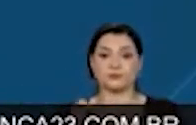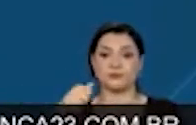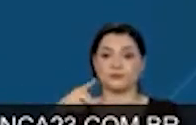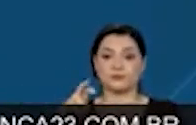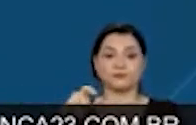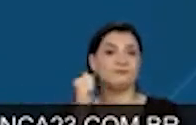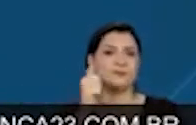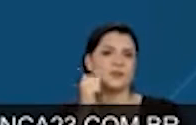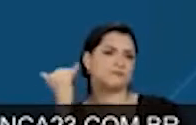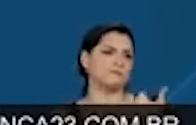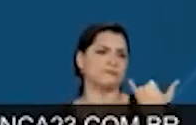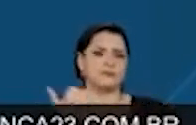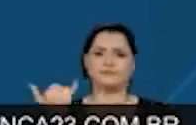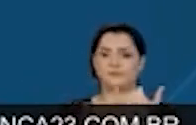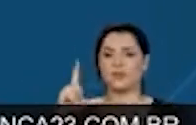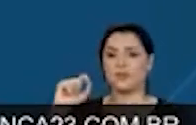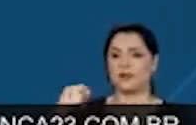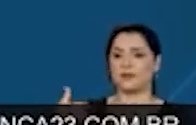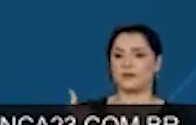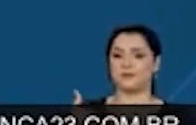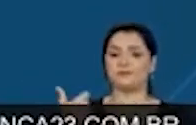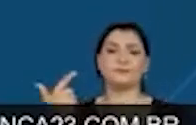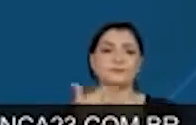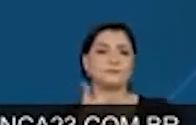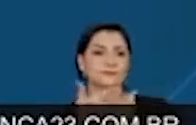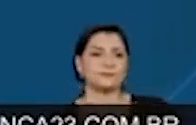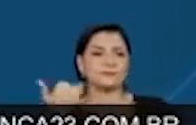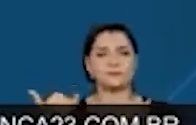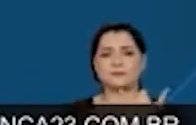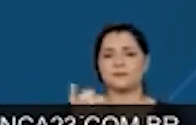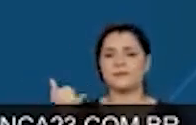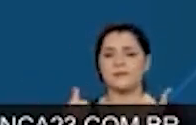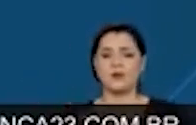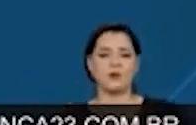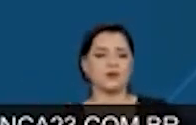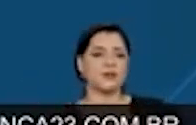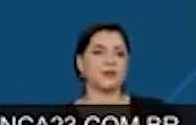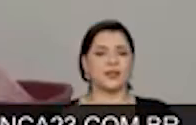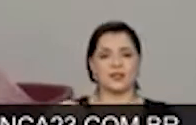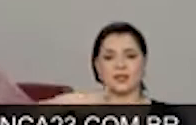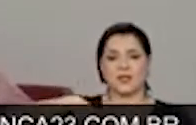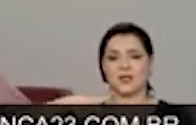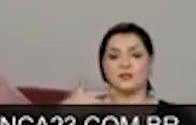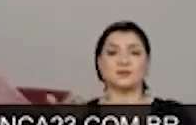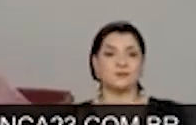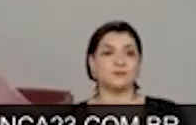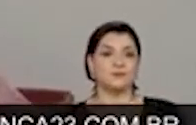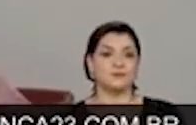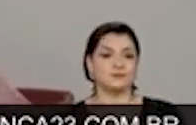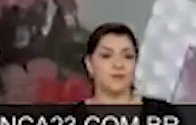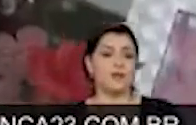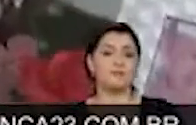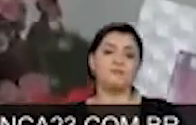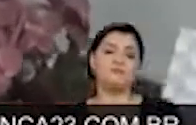era uma menina ativa, de 10 anos. Ria muito, conversava, dançava. Enquanto ainda espera a